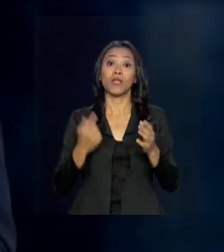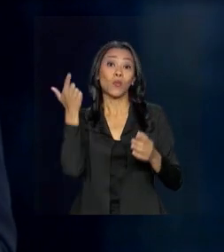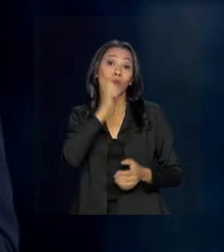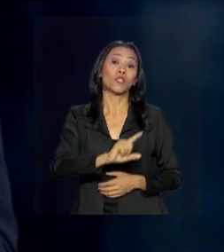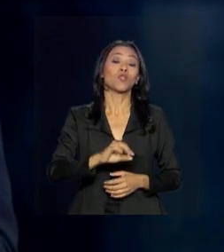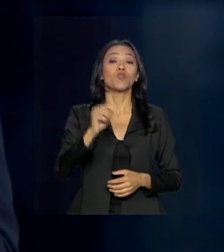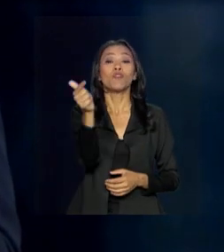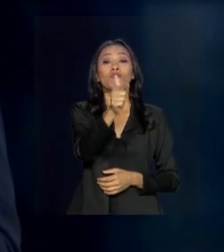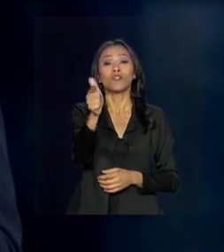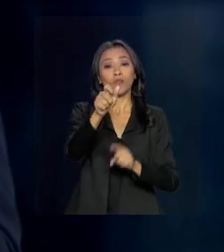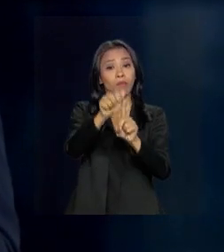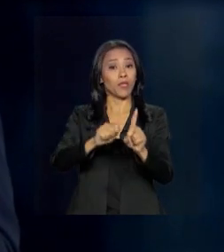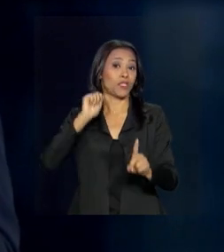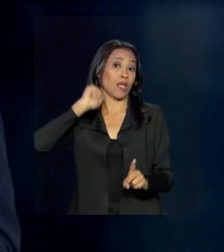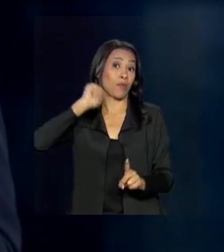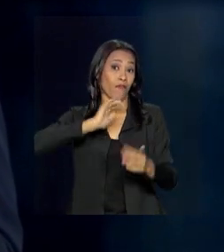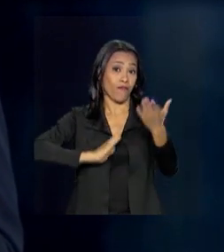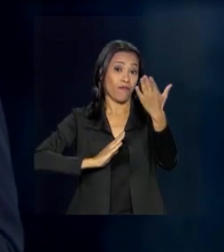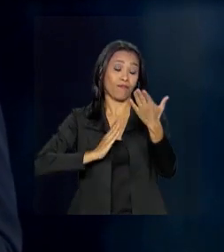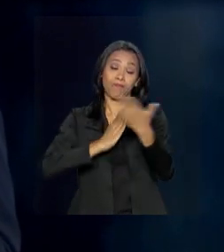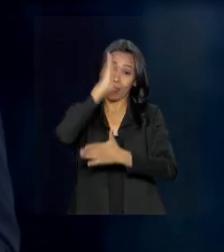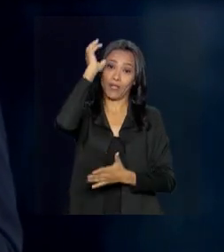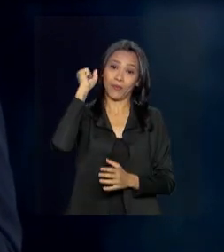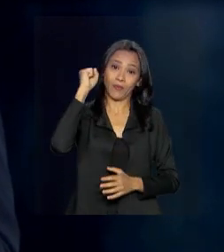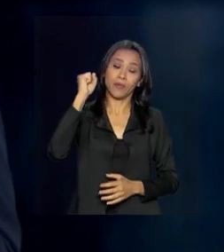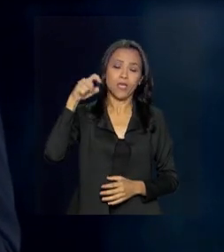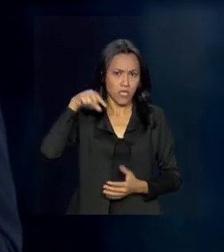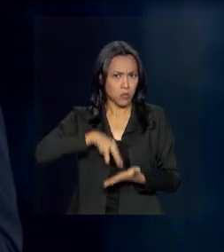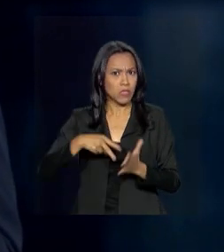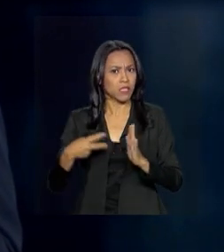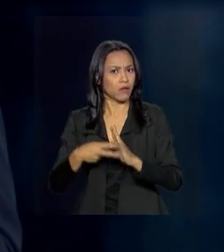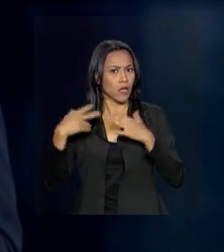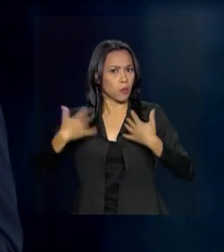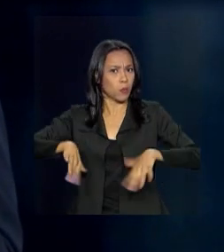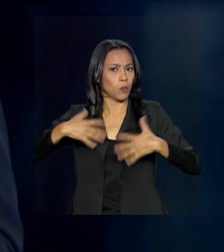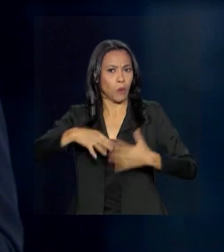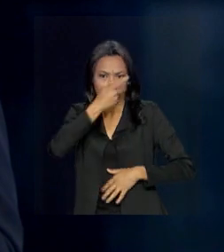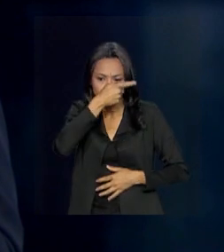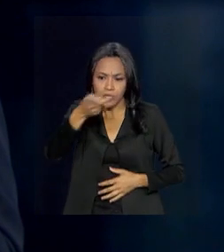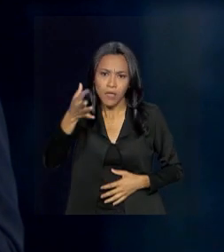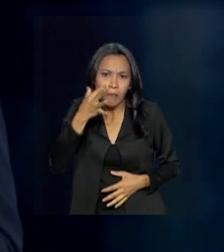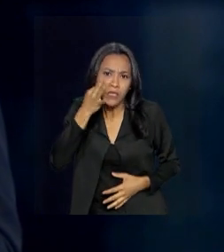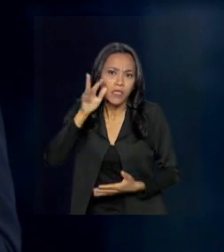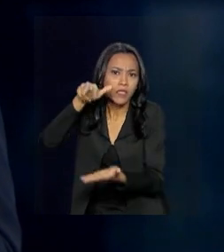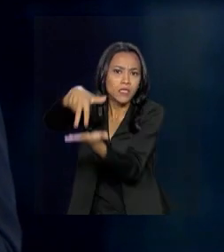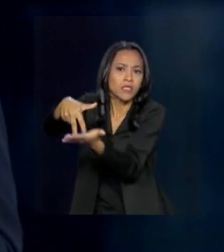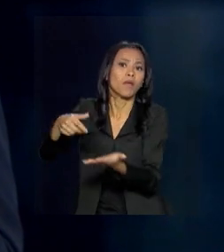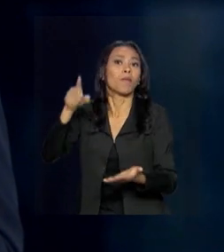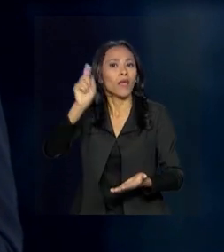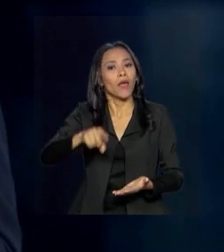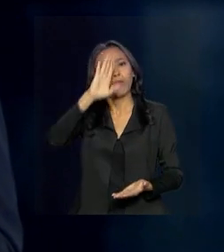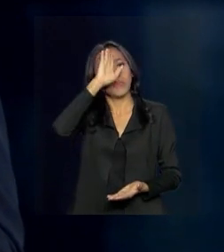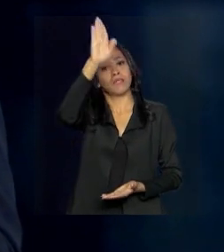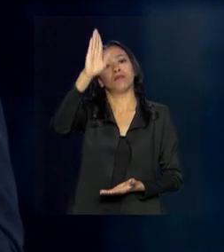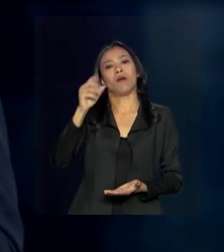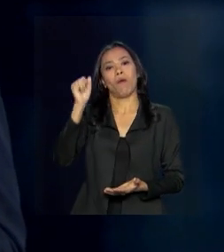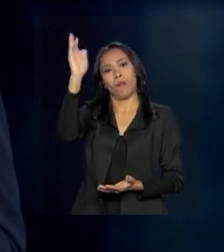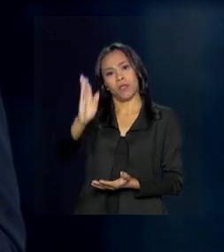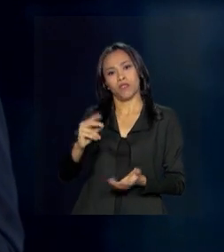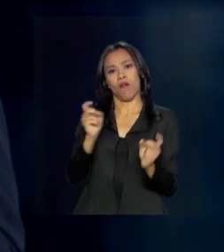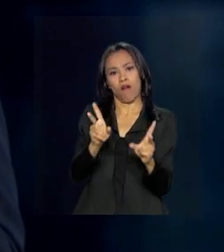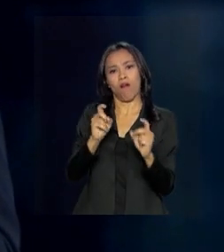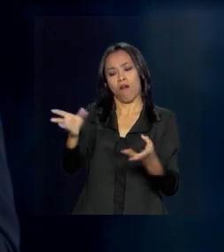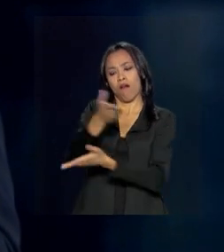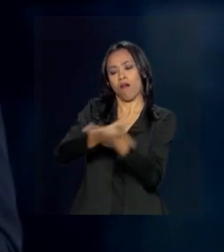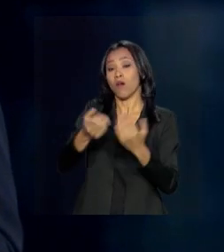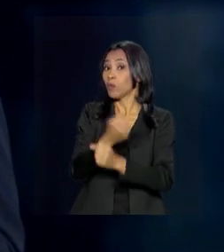abril. E essa escolha tem um significado importante. O Brasil é o principal parceiro econômico do Paraguai. Só no ano